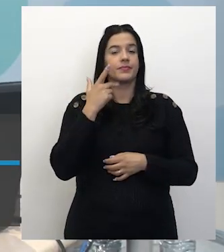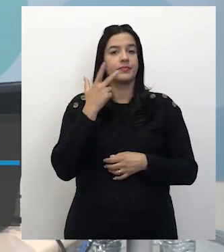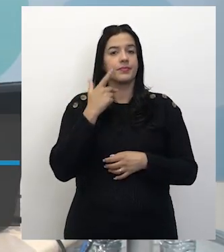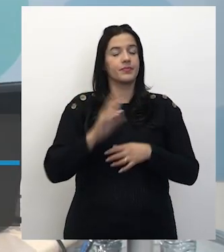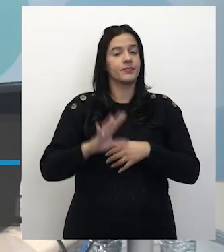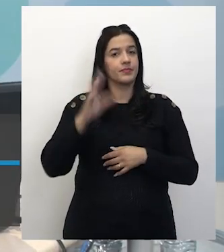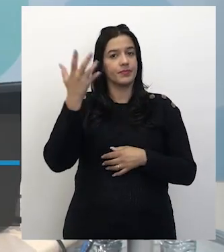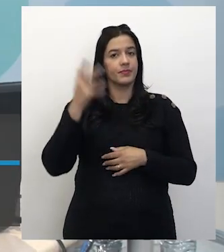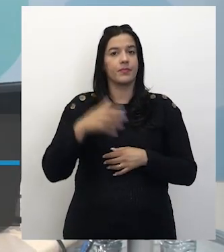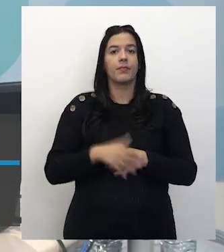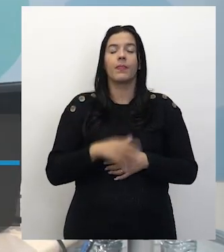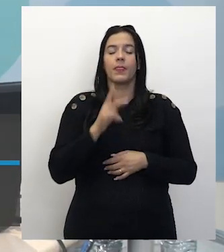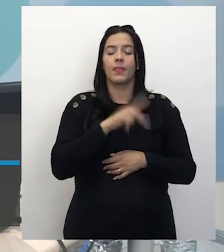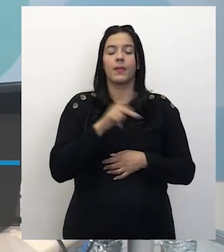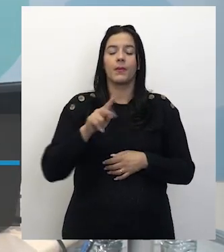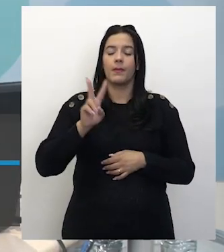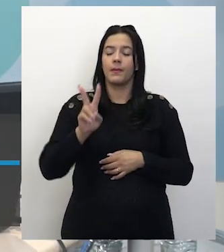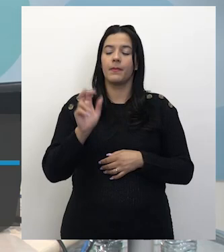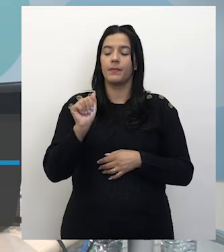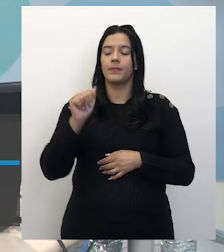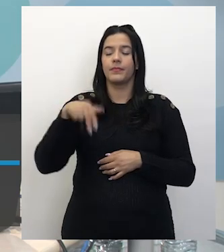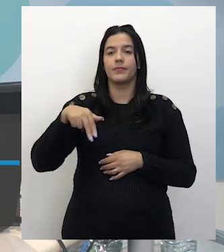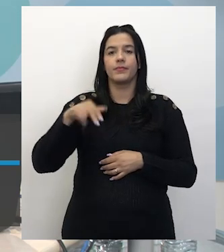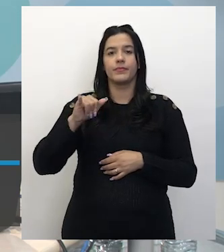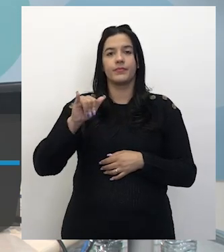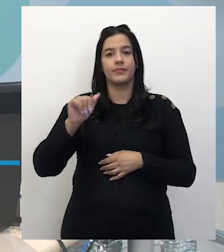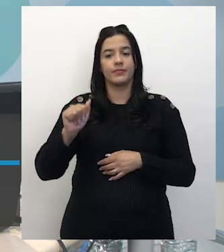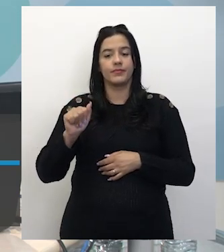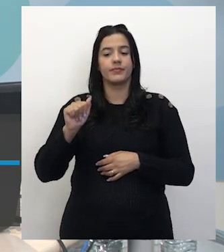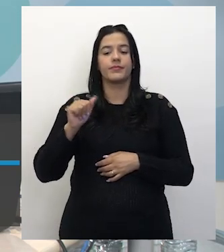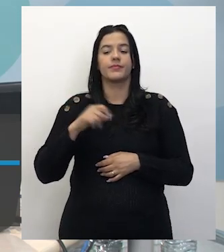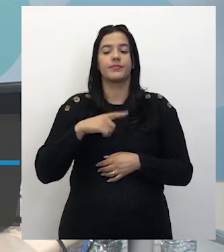A Provânia colocou Lobo Neto,